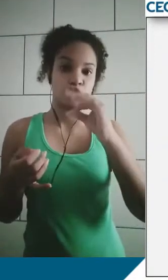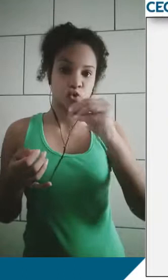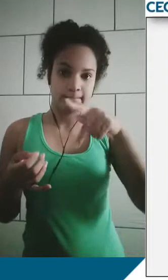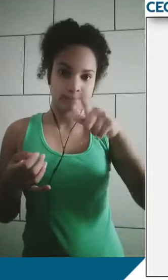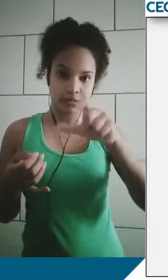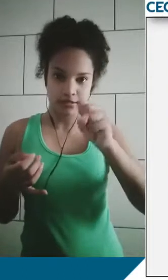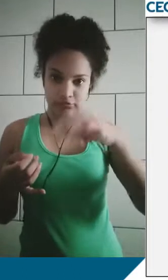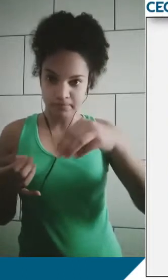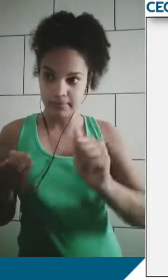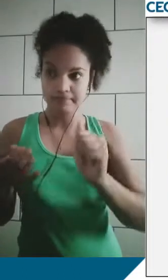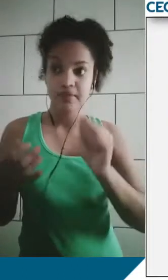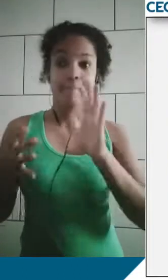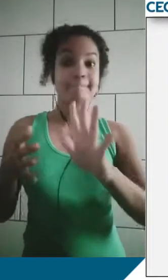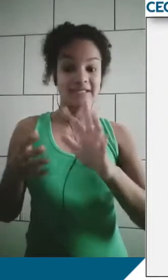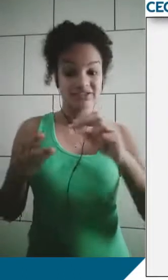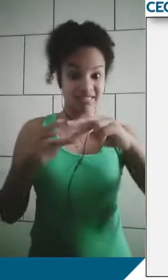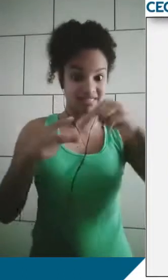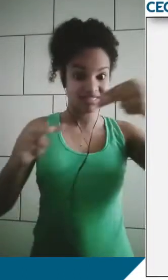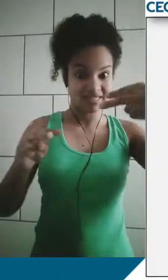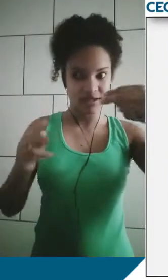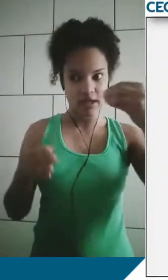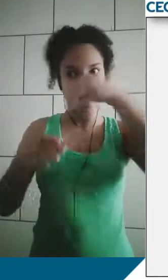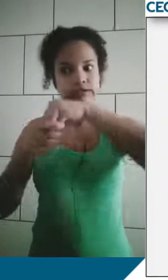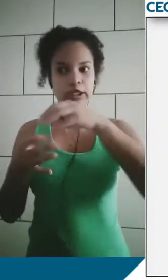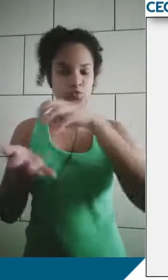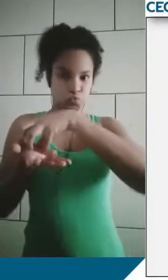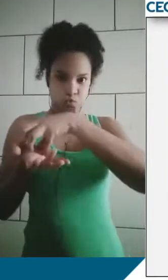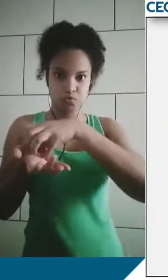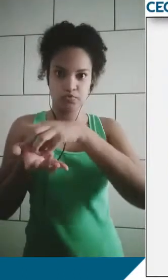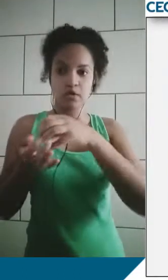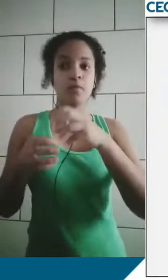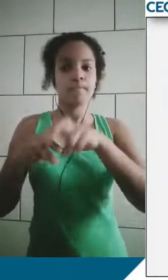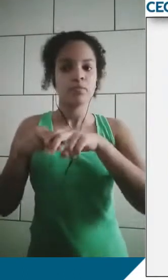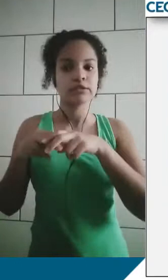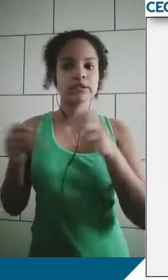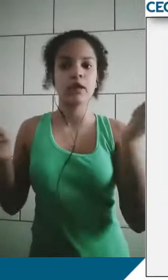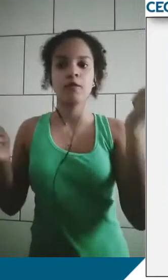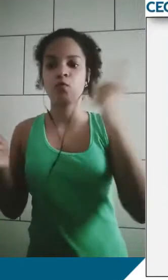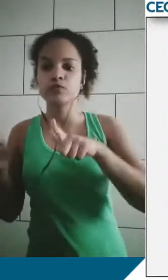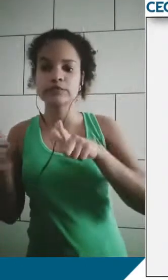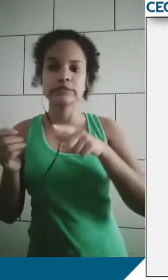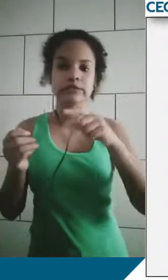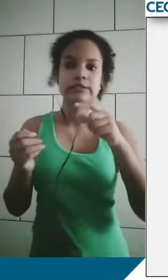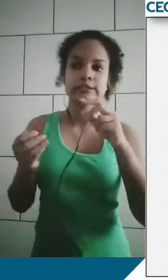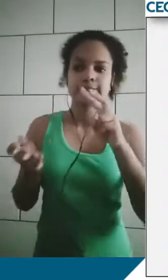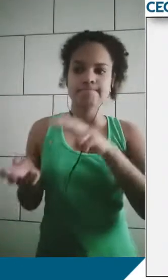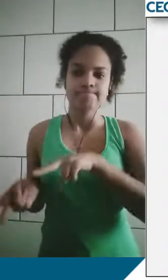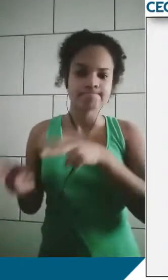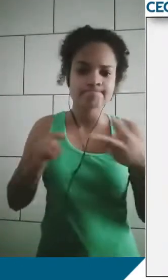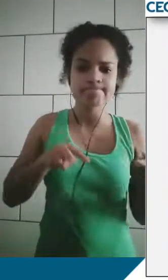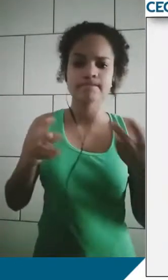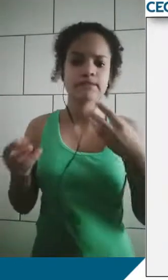núcleo celular. Então, para que esse código genético possa ser lido, o DNA precisa enviar